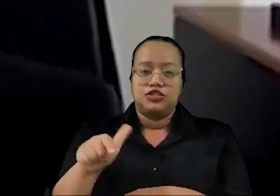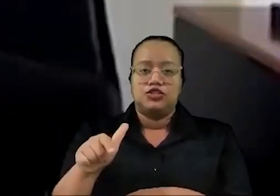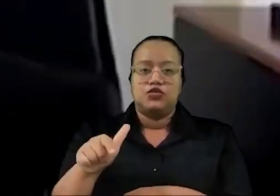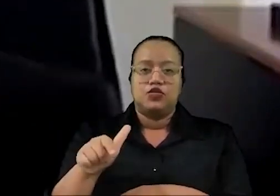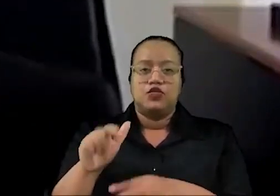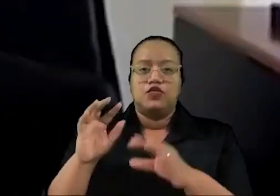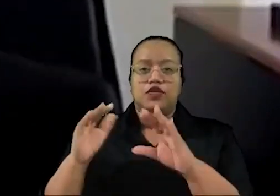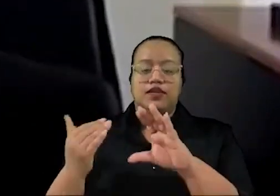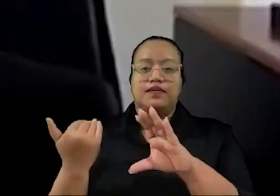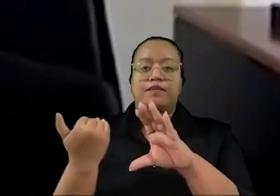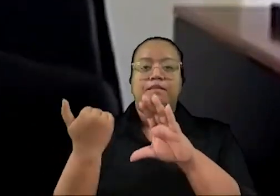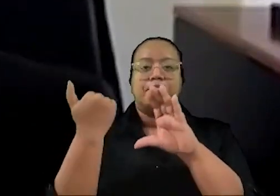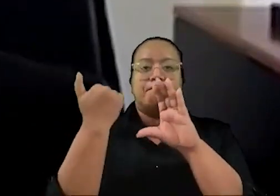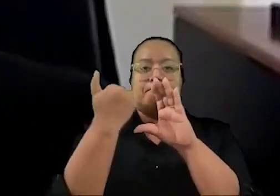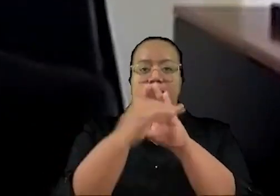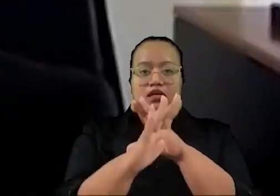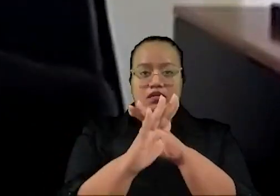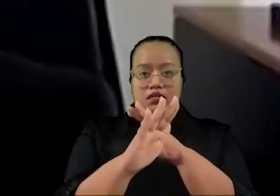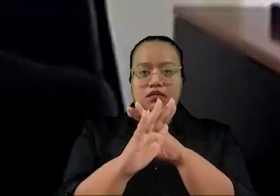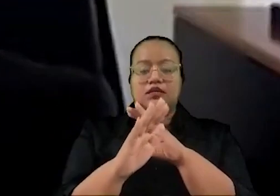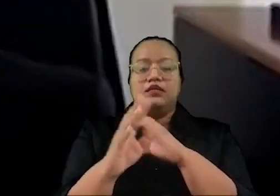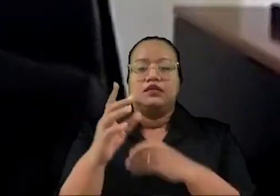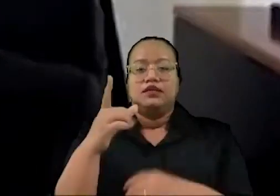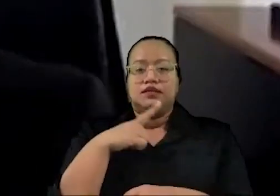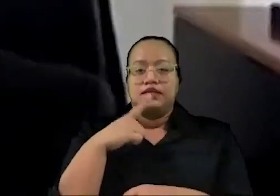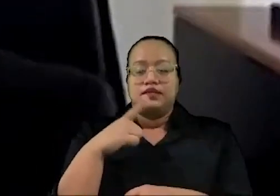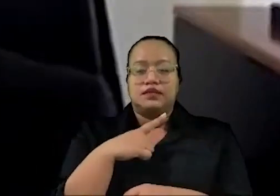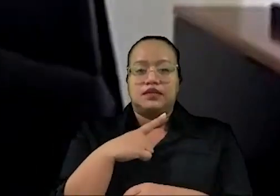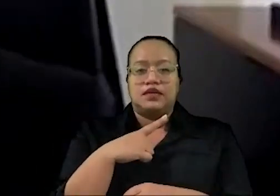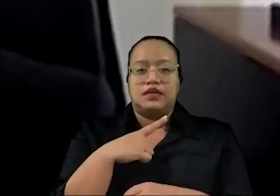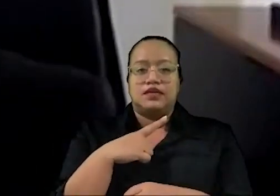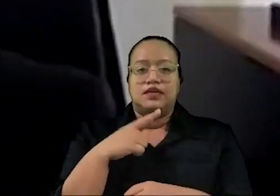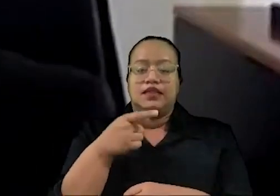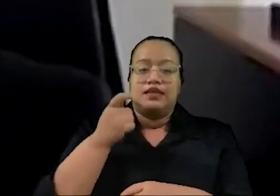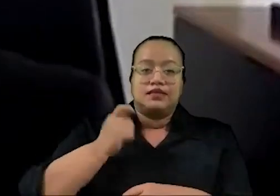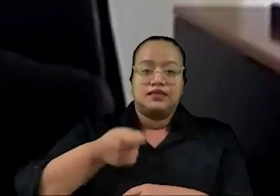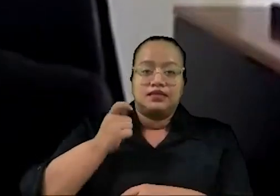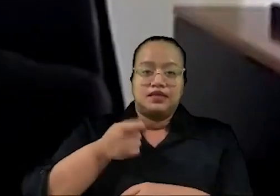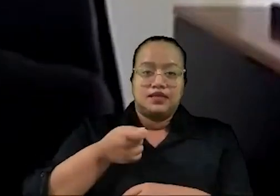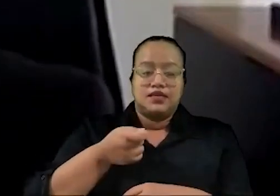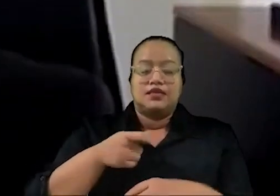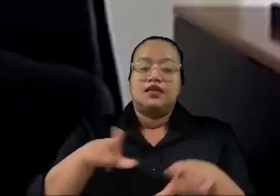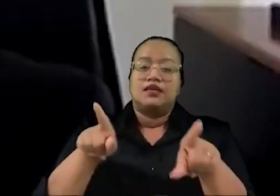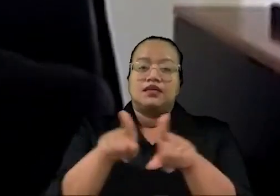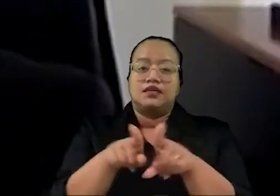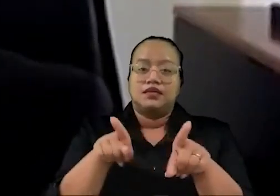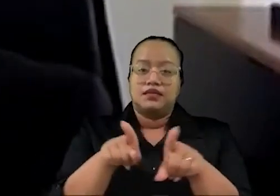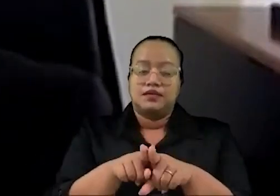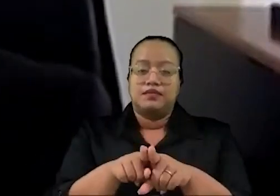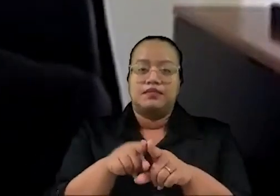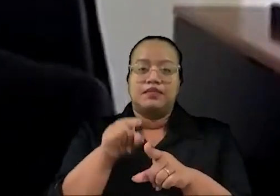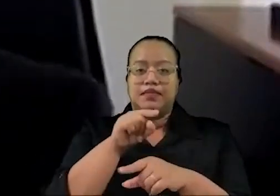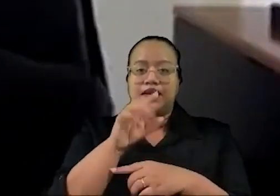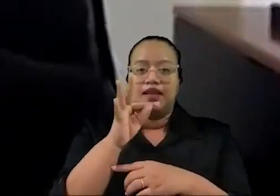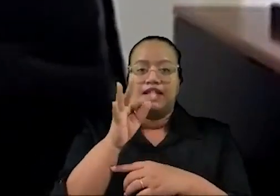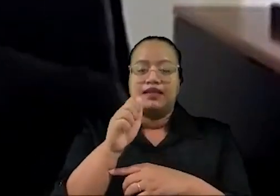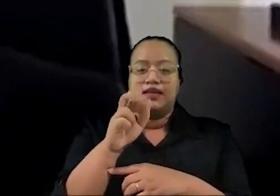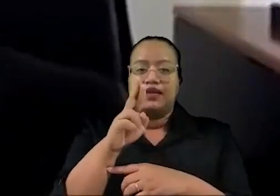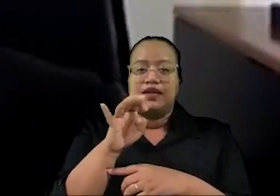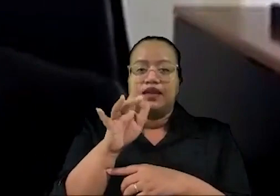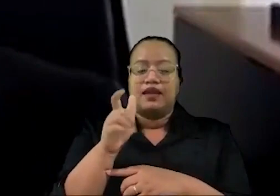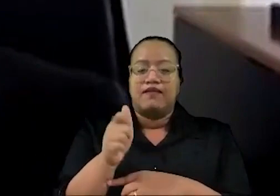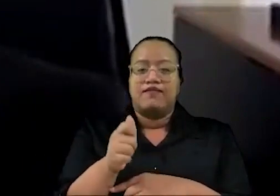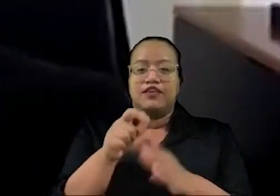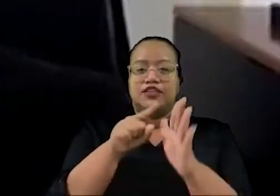movimentação daquela sentença, ele já coloca numa tarefa de revisão para, em seguida, também ter um arquivamento